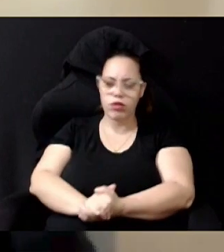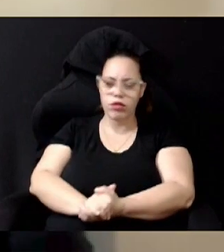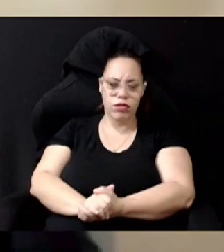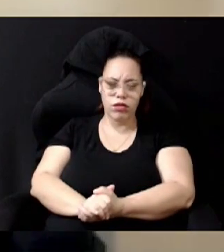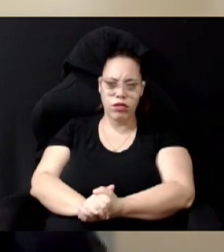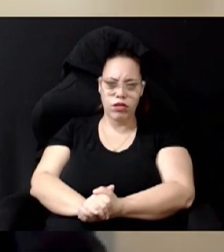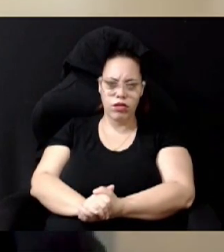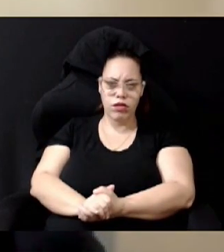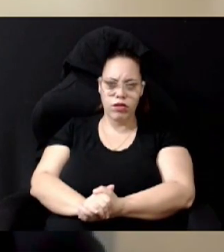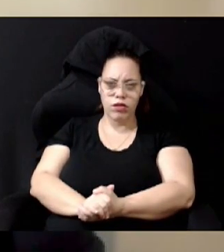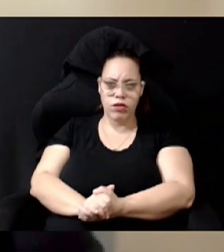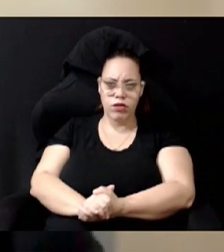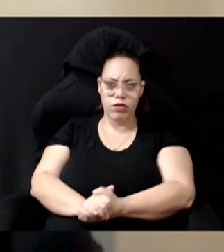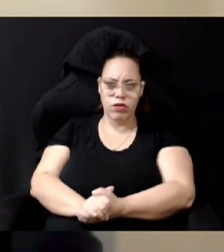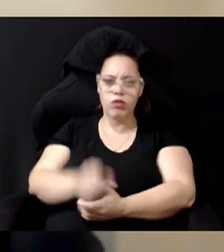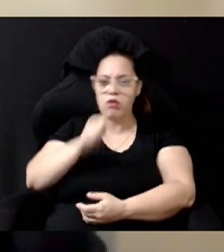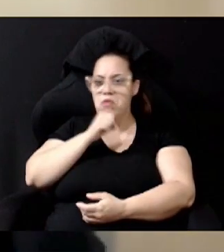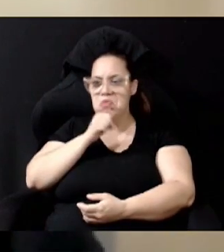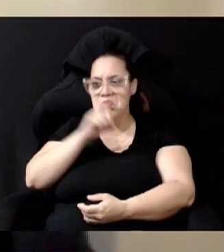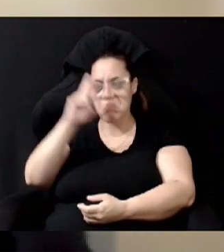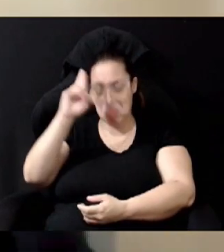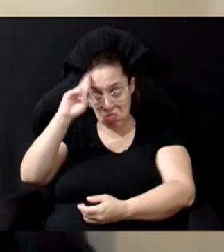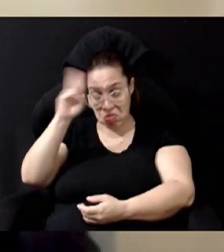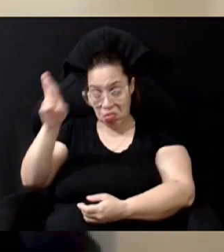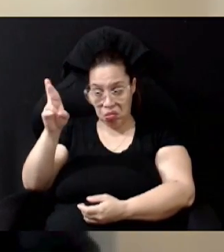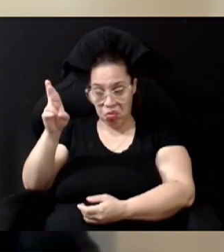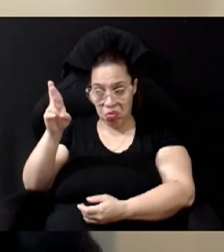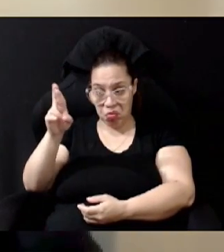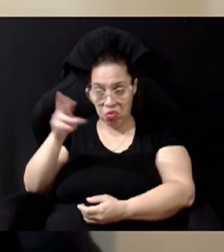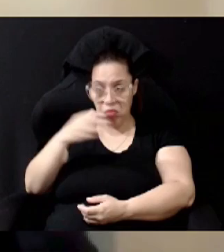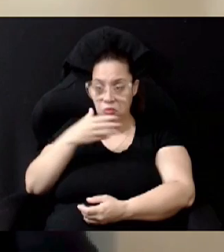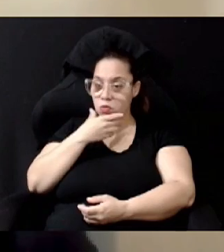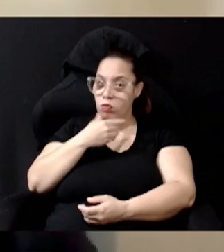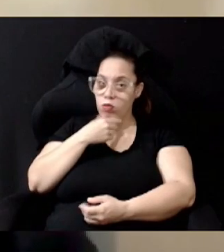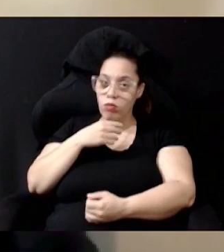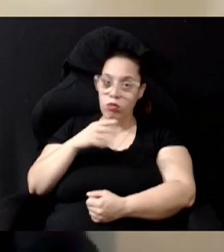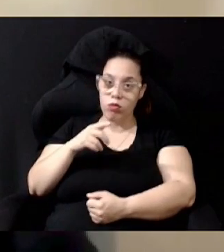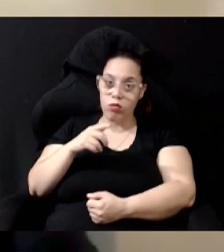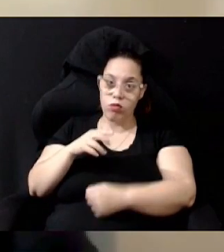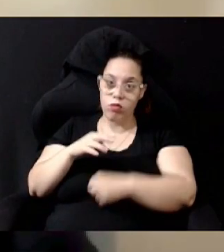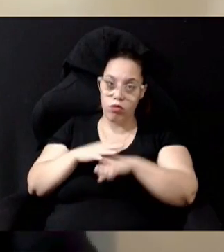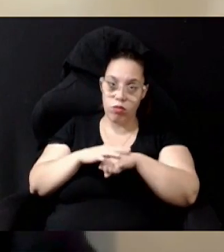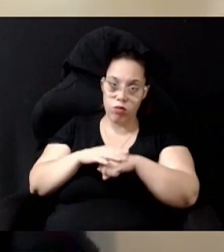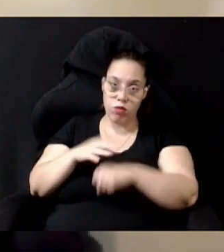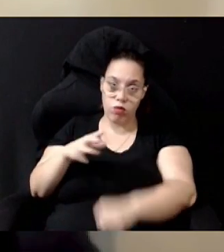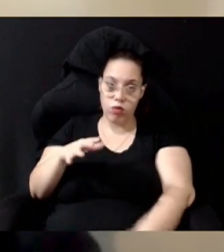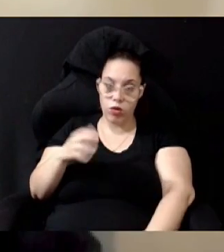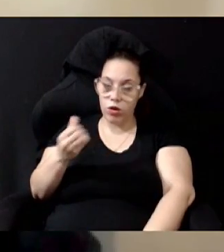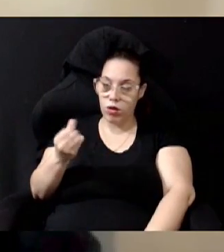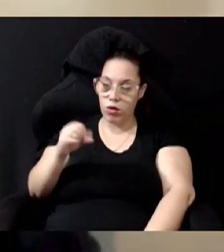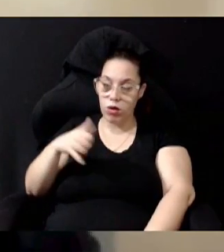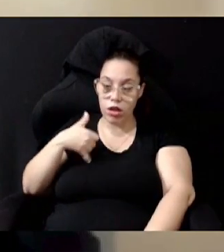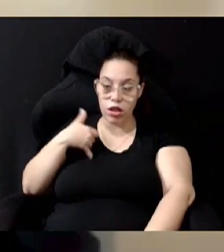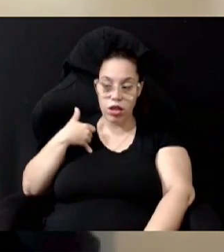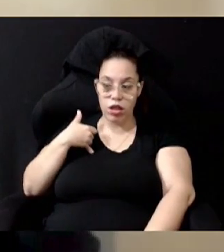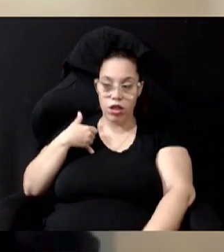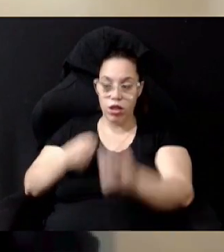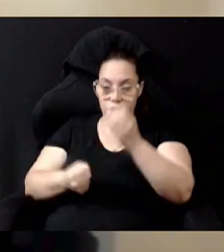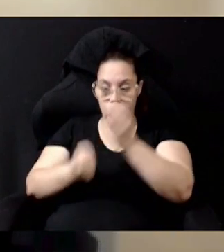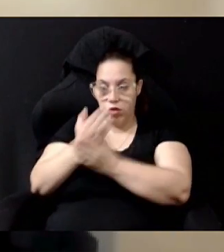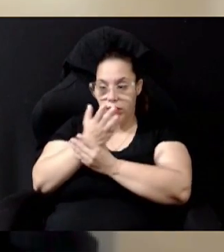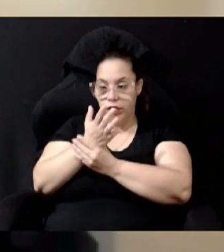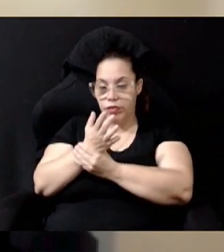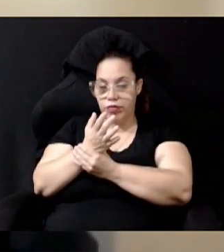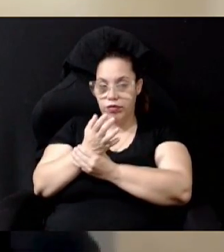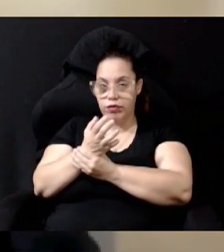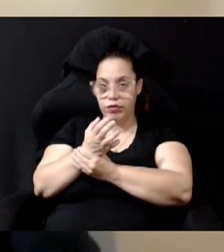um senhor que tem doença de Parkinson, surgiu por volta de 60 anos, ele é bastante